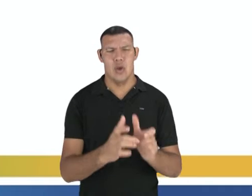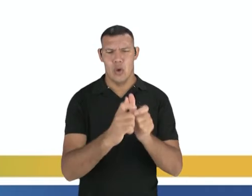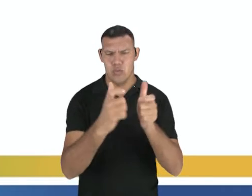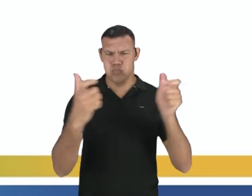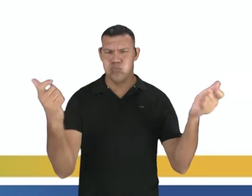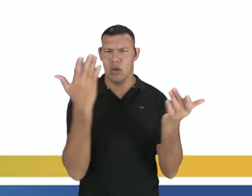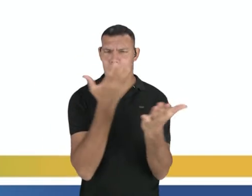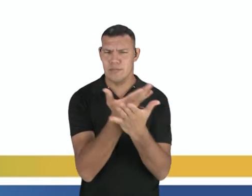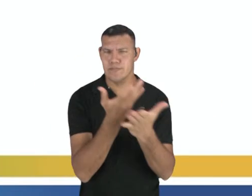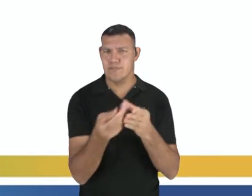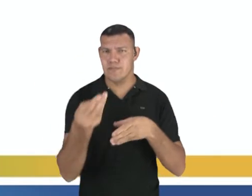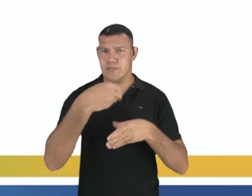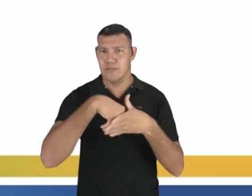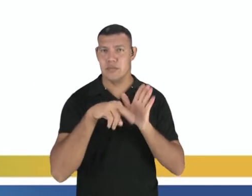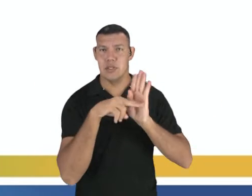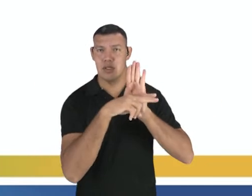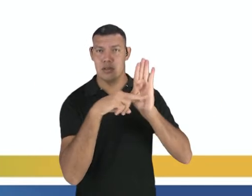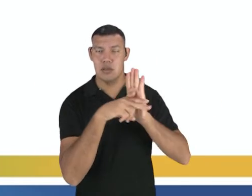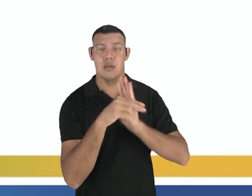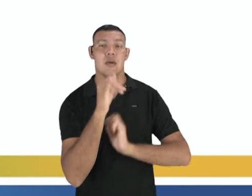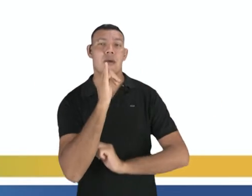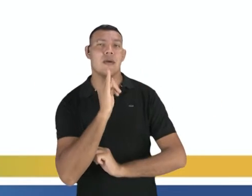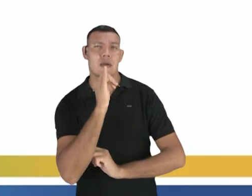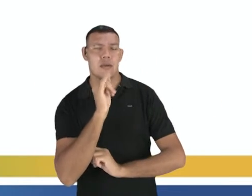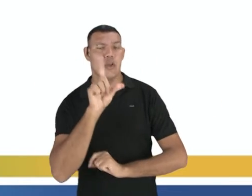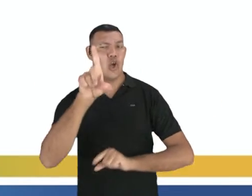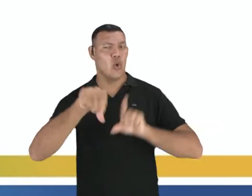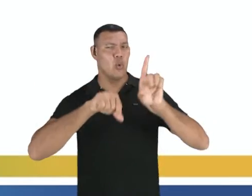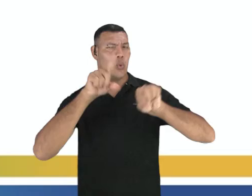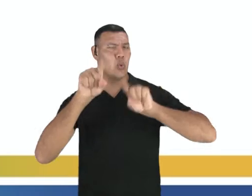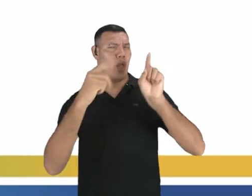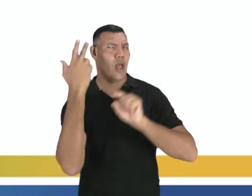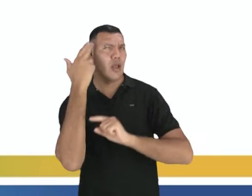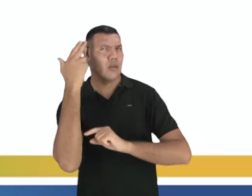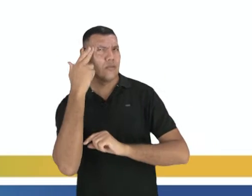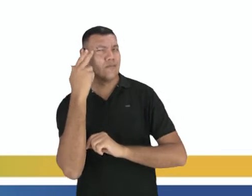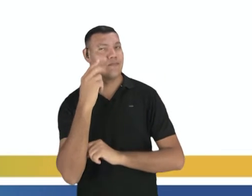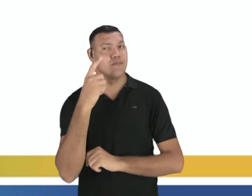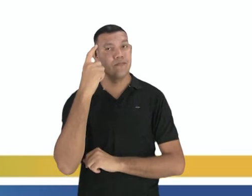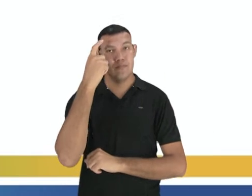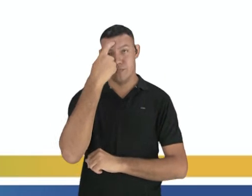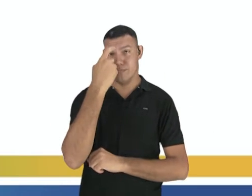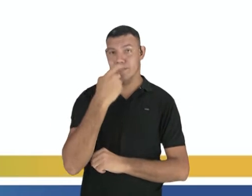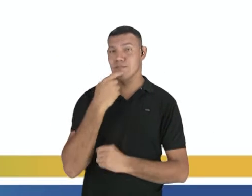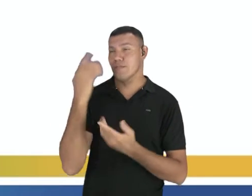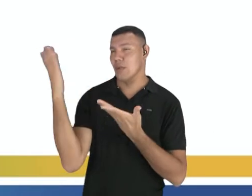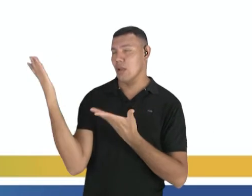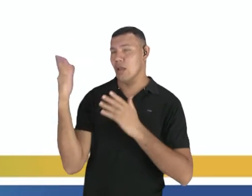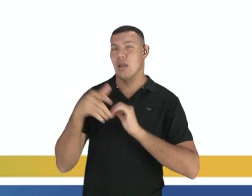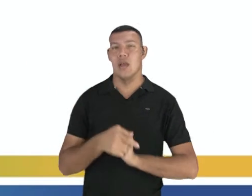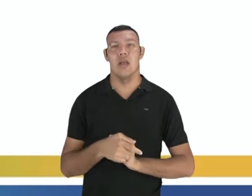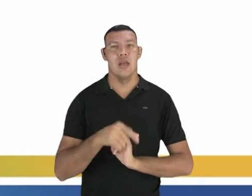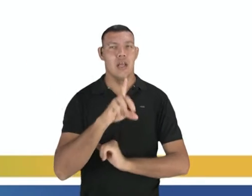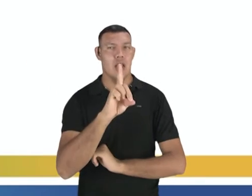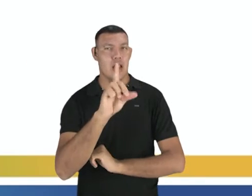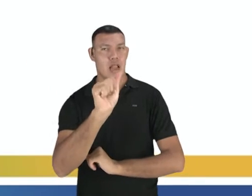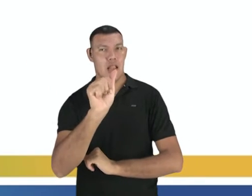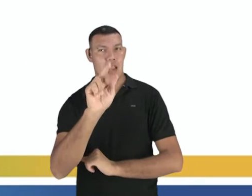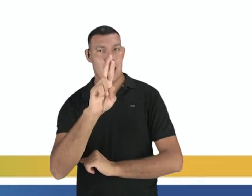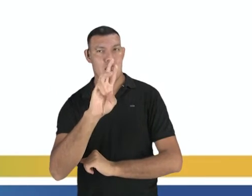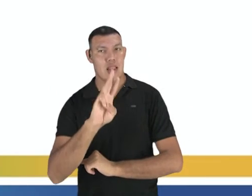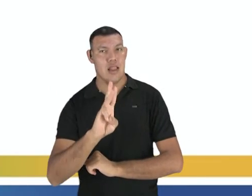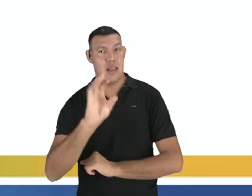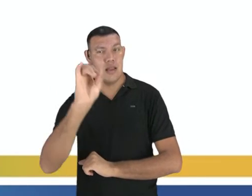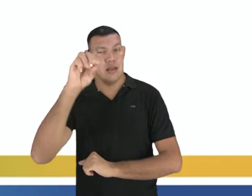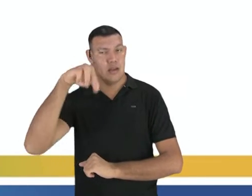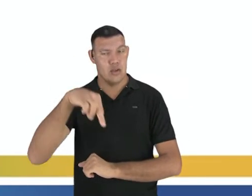na biologia. Como, por exemplo, é a seleção natural. Observem que Darwin, ele propôs que